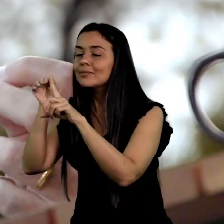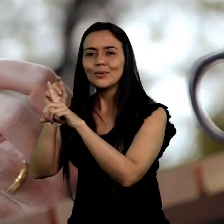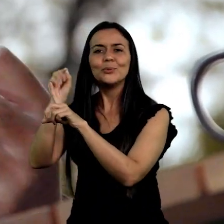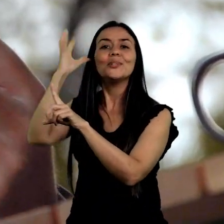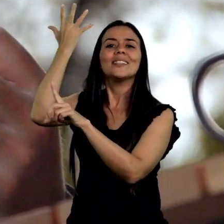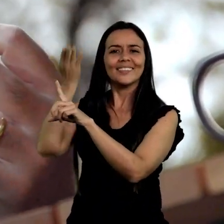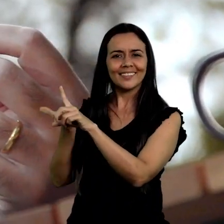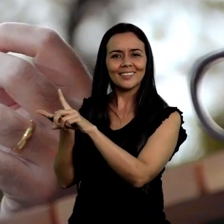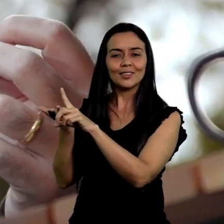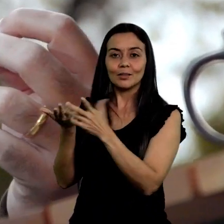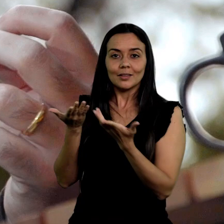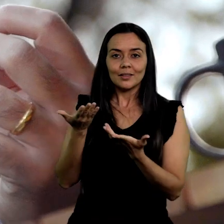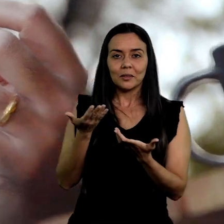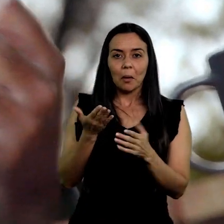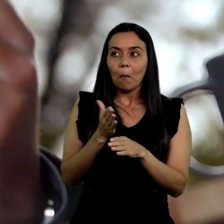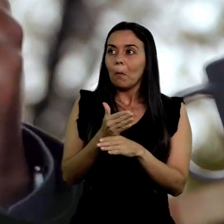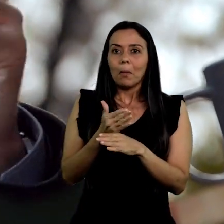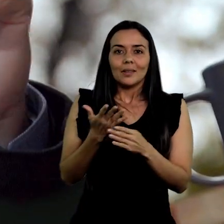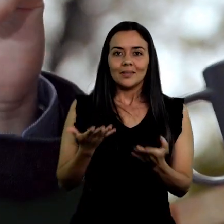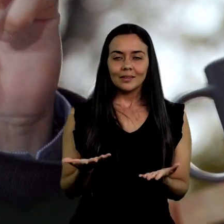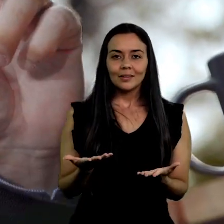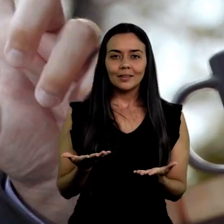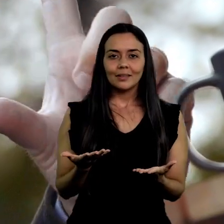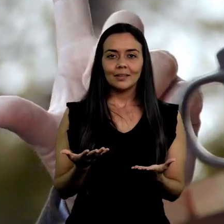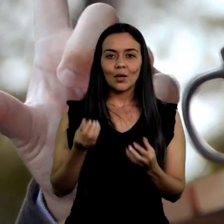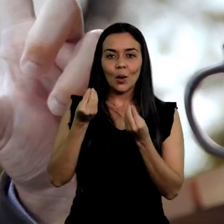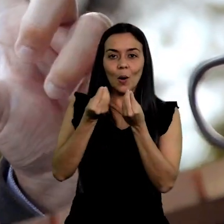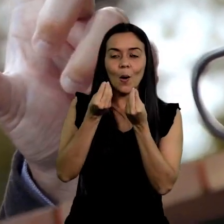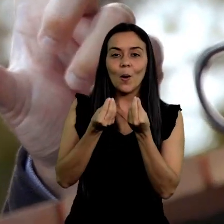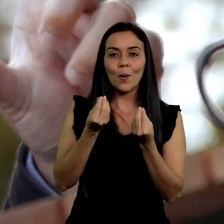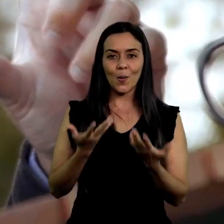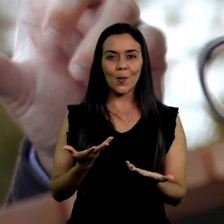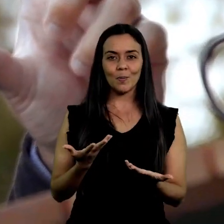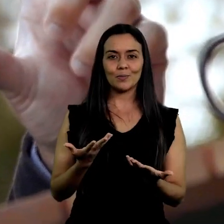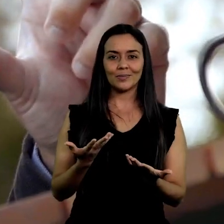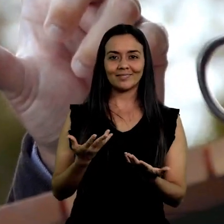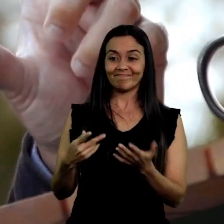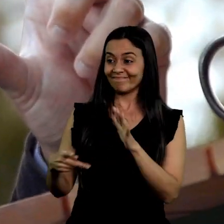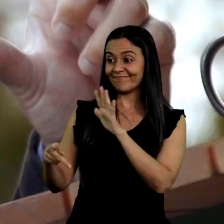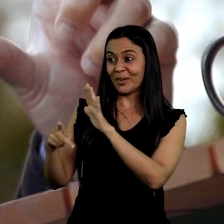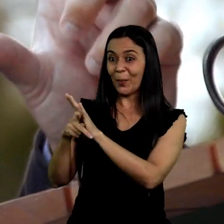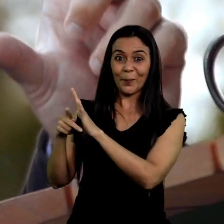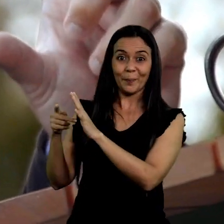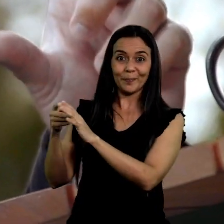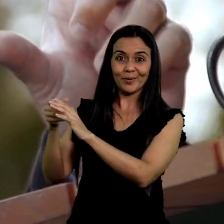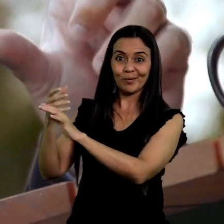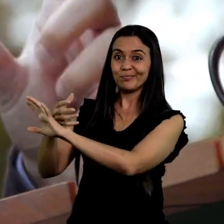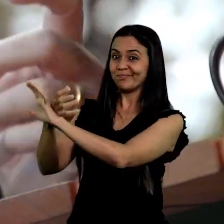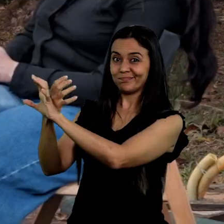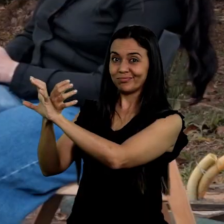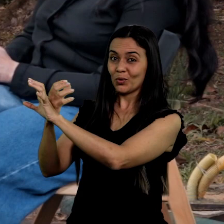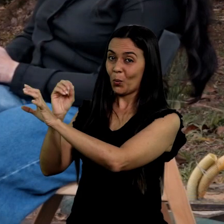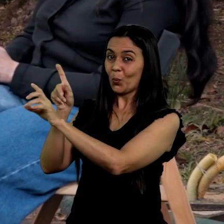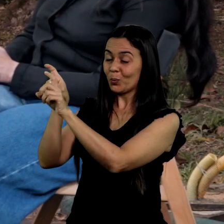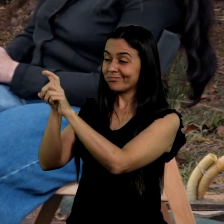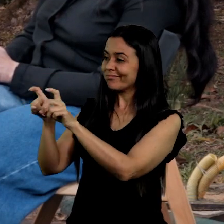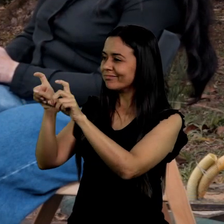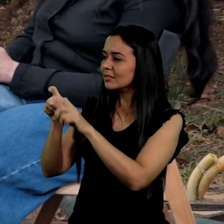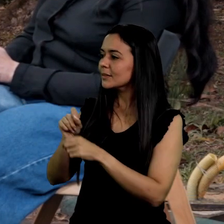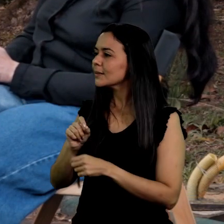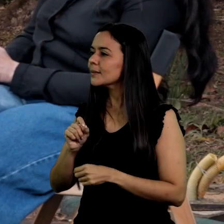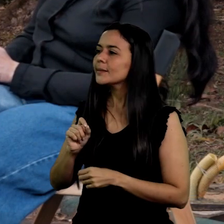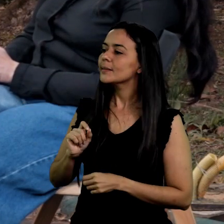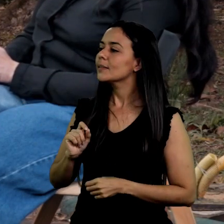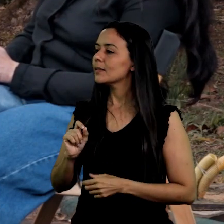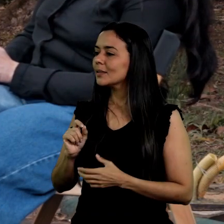O que mais que aquela pessoa está querendo dizer, né? Através de um quadradinho ali, que é a tela do computador, né? Então, eu